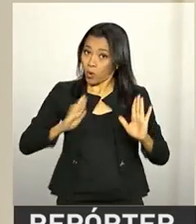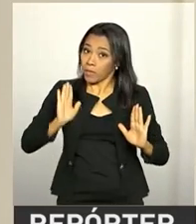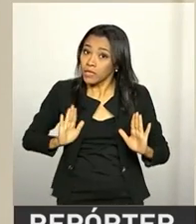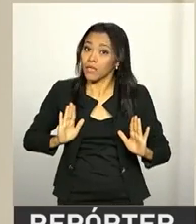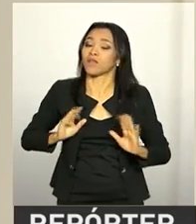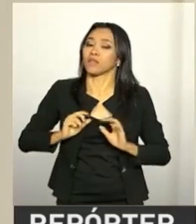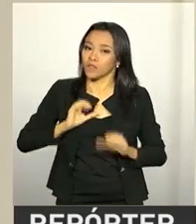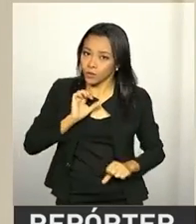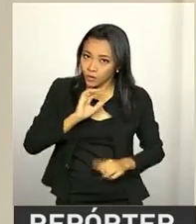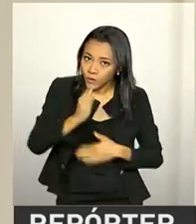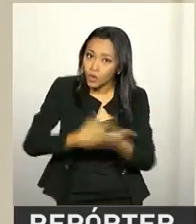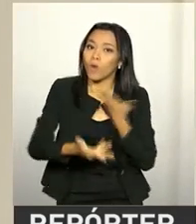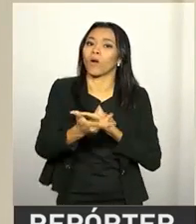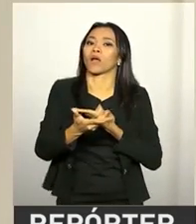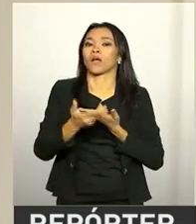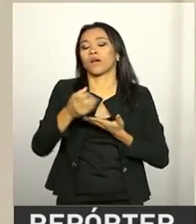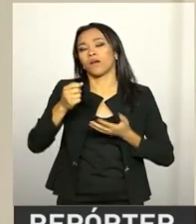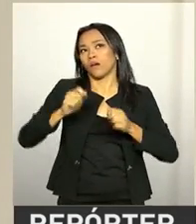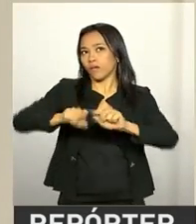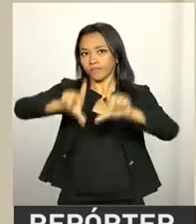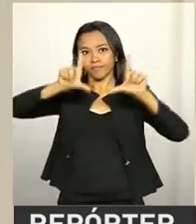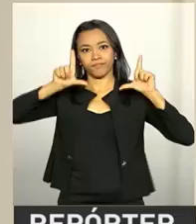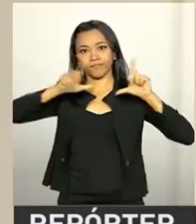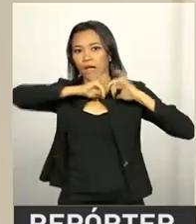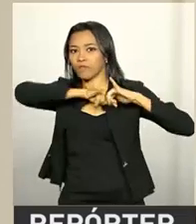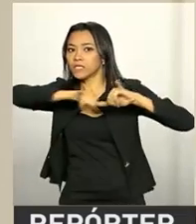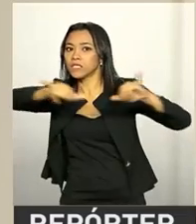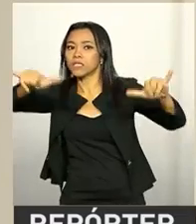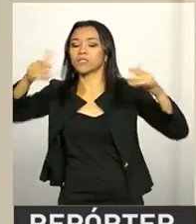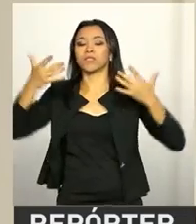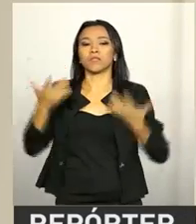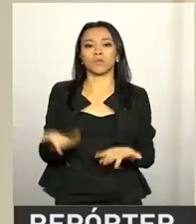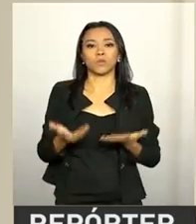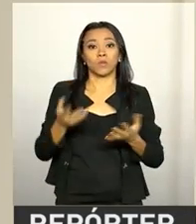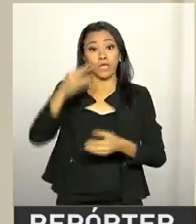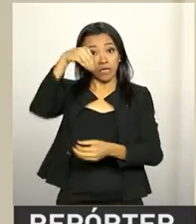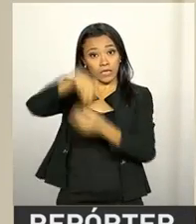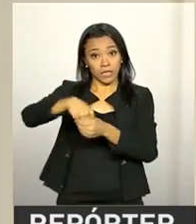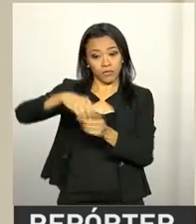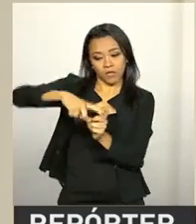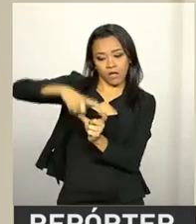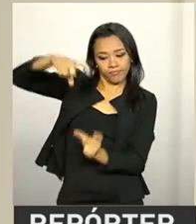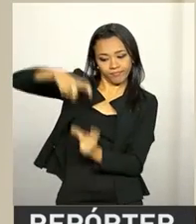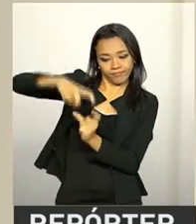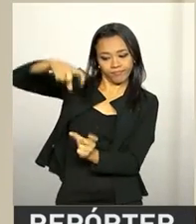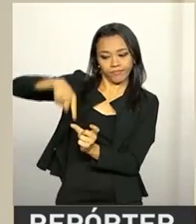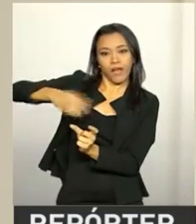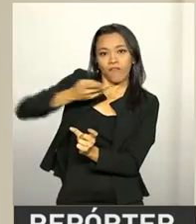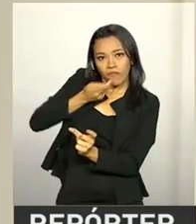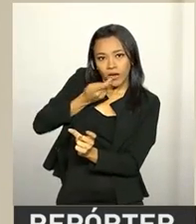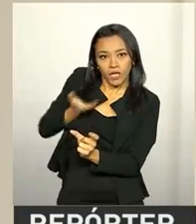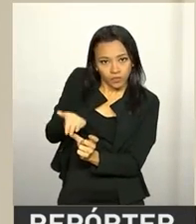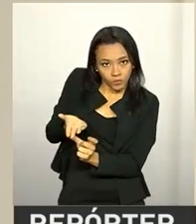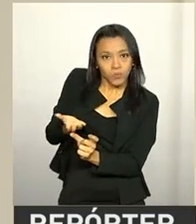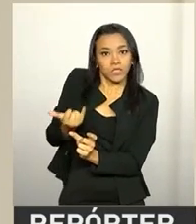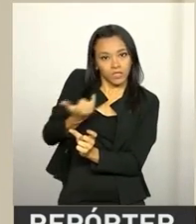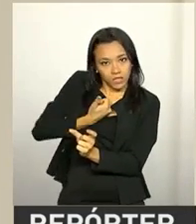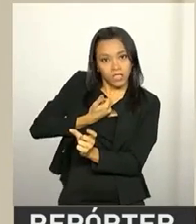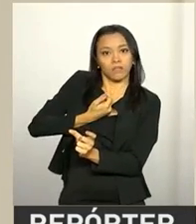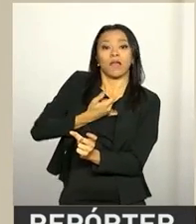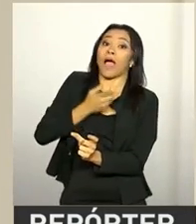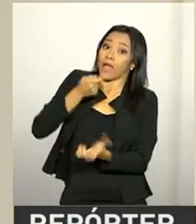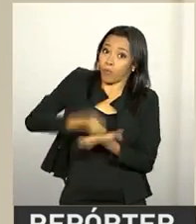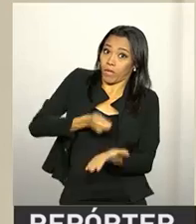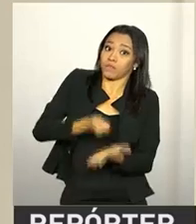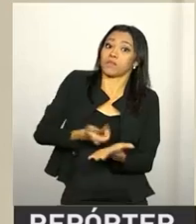essa troca prometer por cartazes prometer por dentro do cupom fiscal aí o que seria uma faculdade vira uma